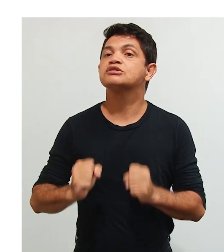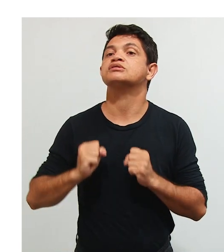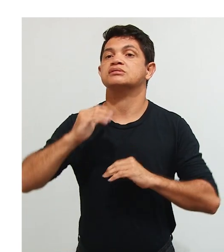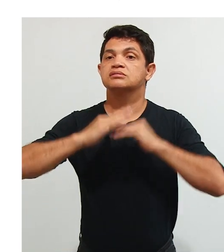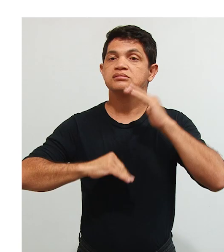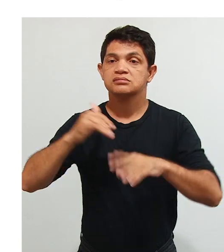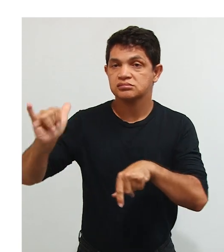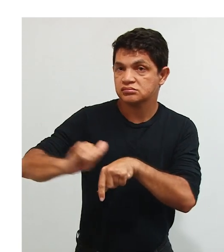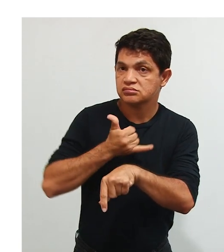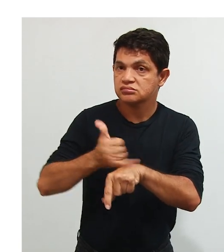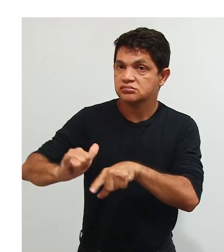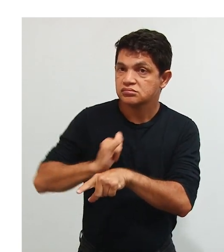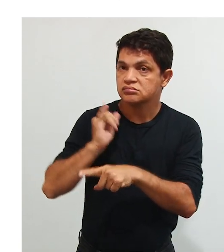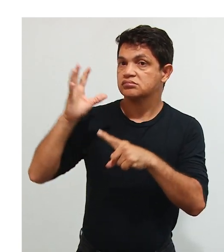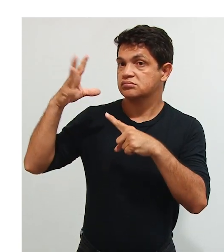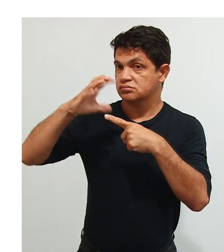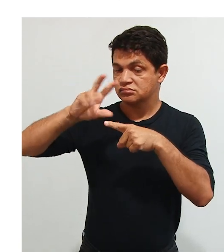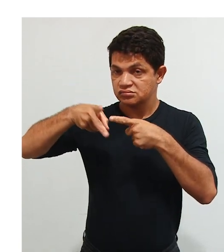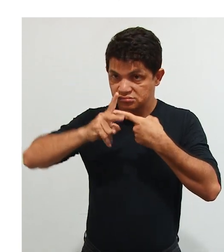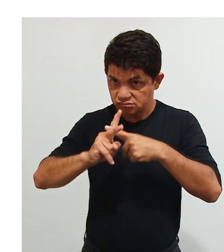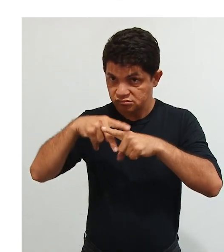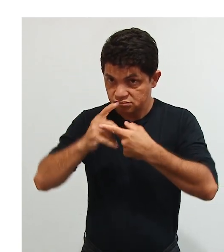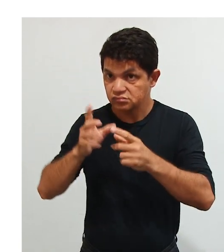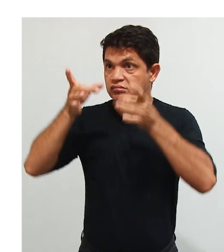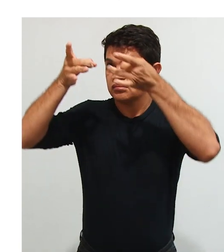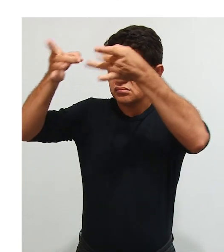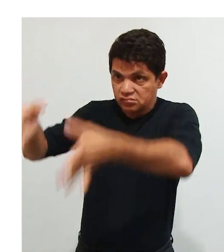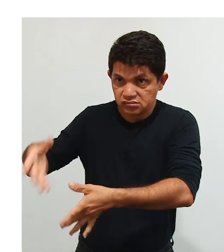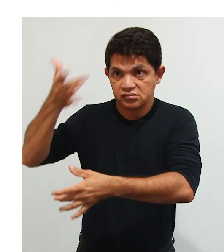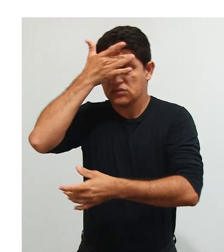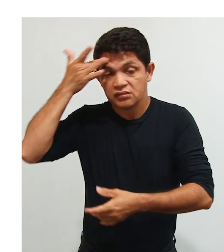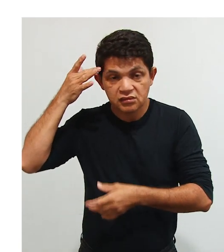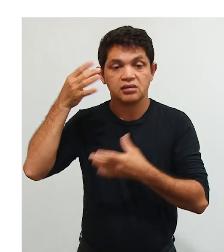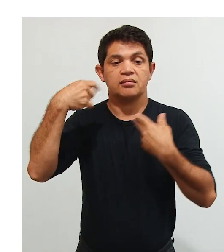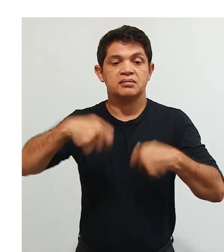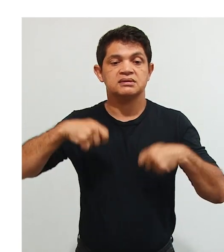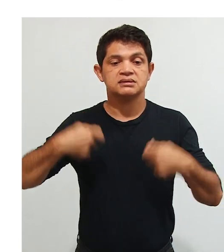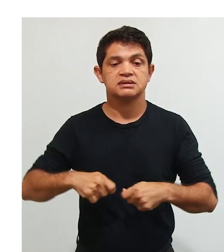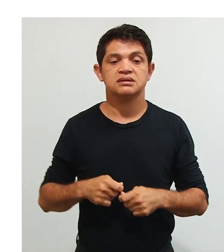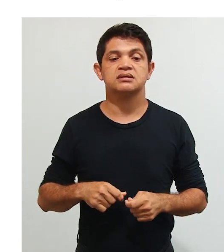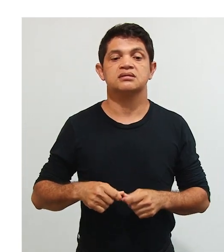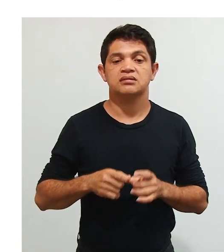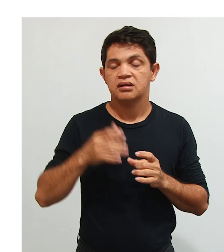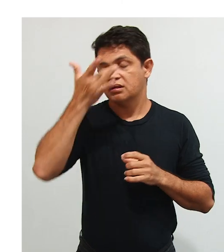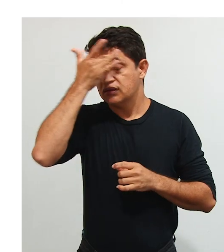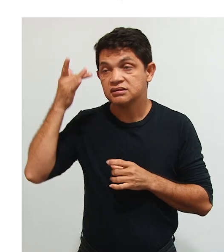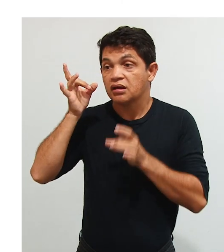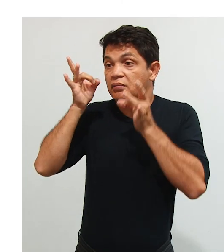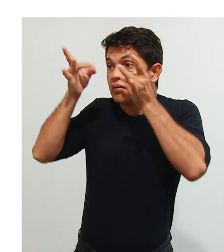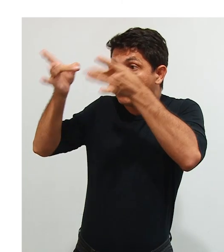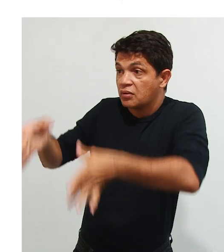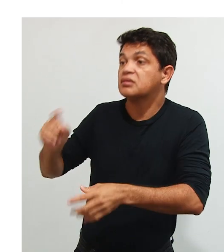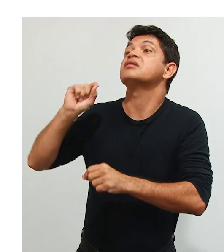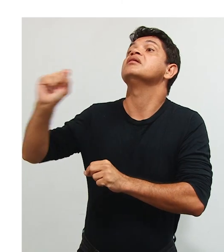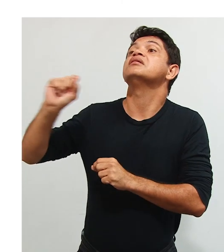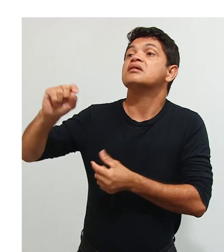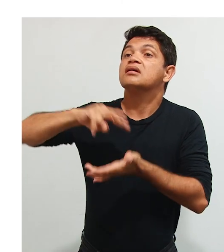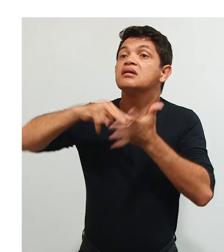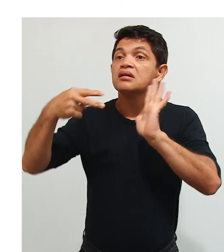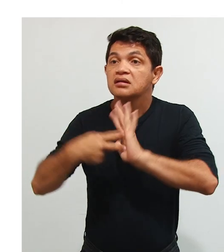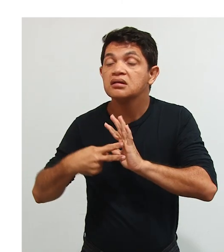situações difíceis, ou nós vamos abandonar aquela situação. Dependendo da situação, a gente